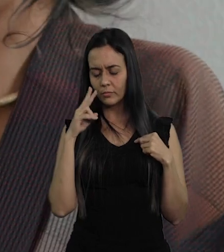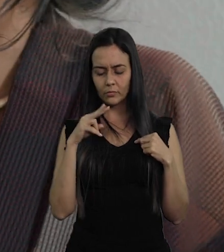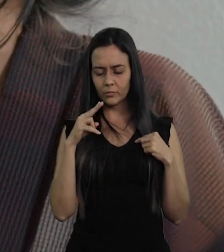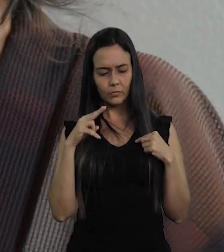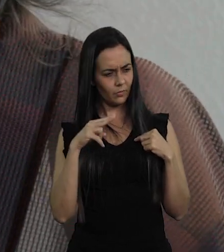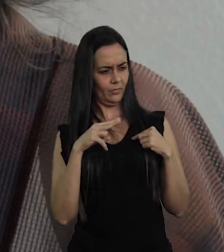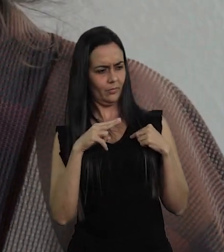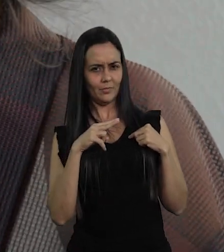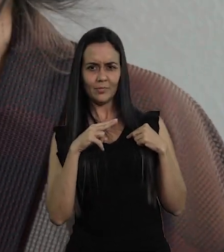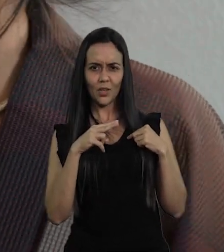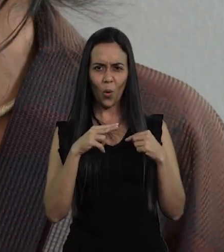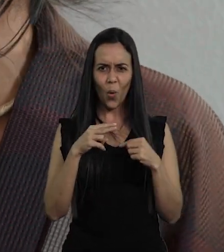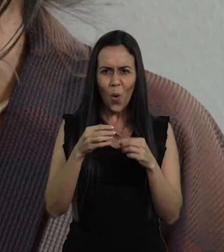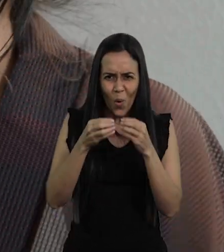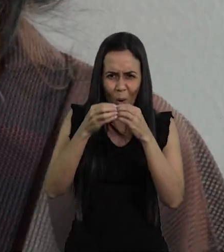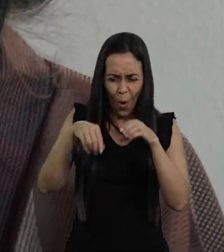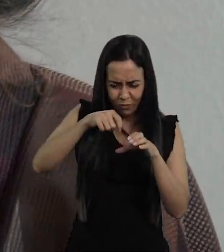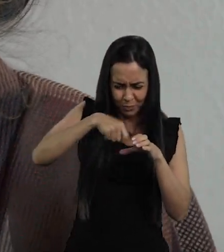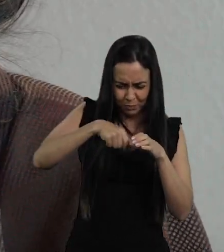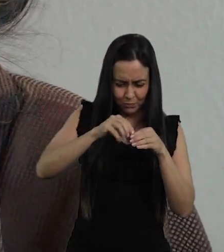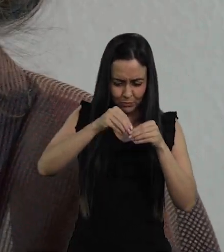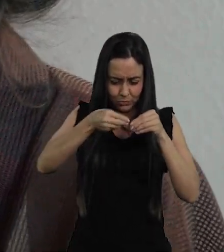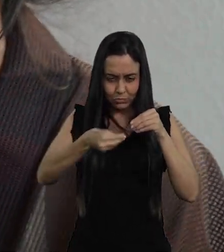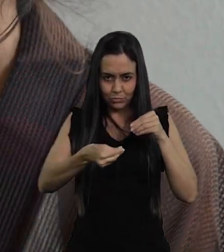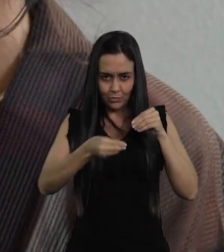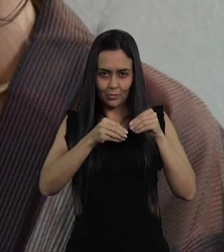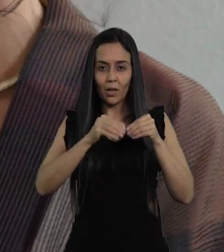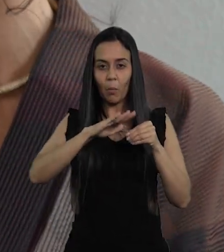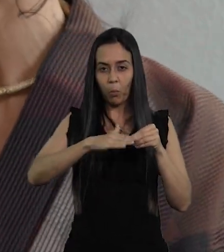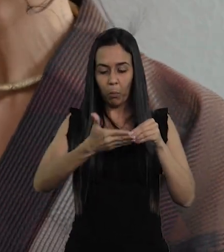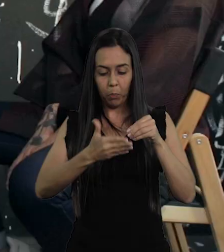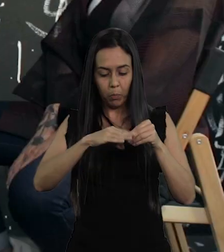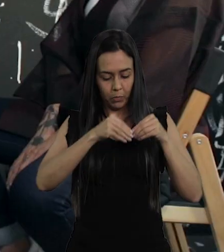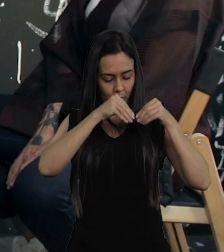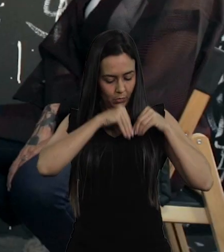omelete. Um omelete? Então,